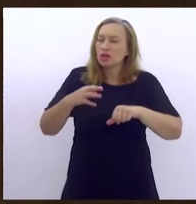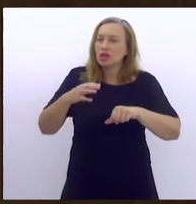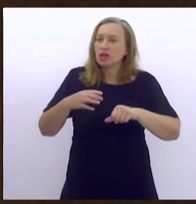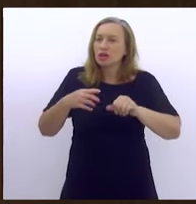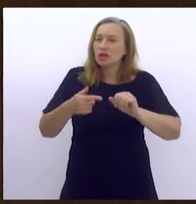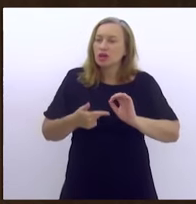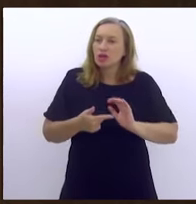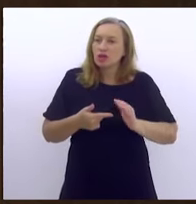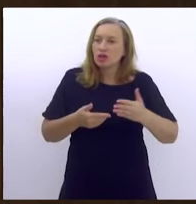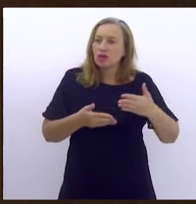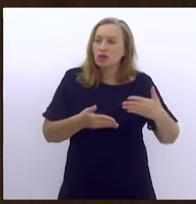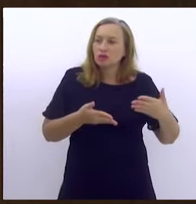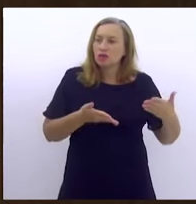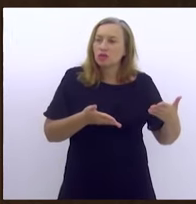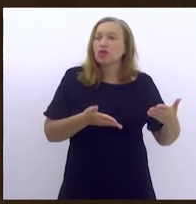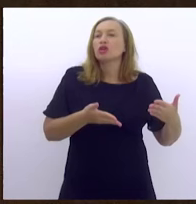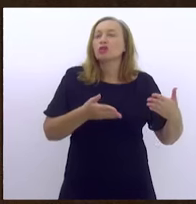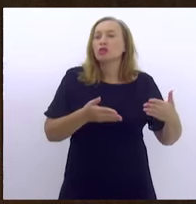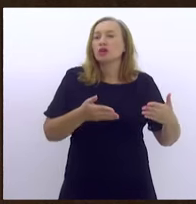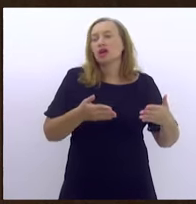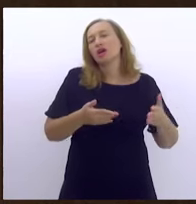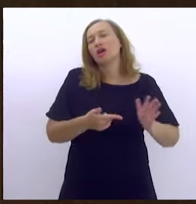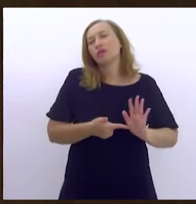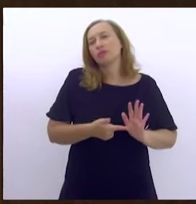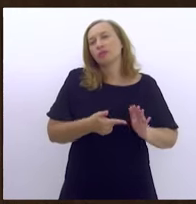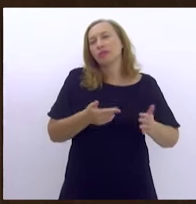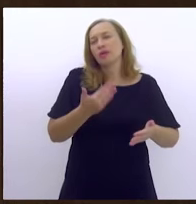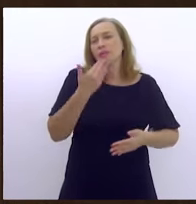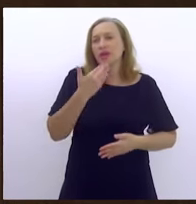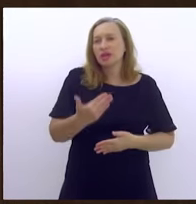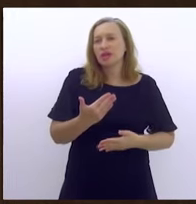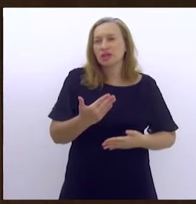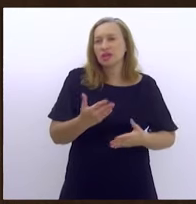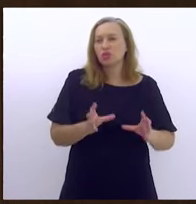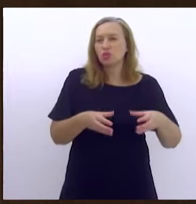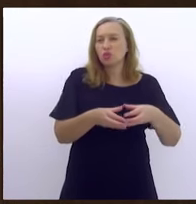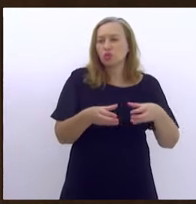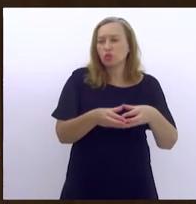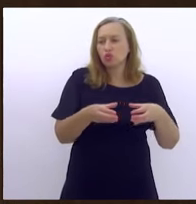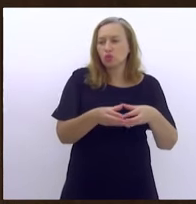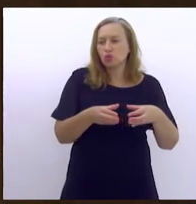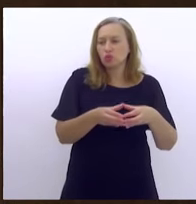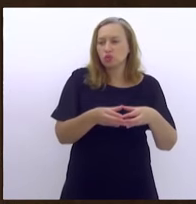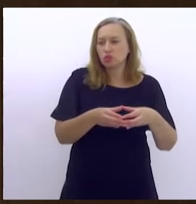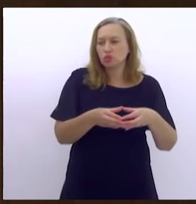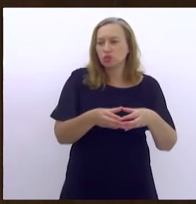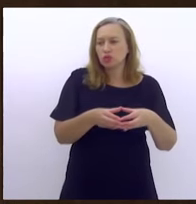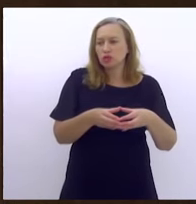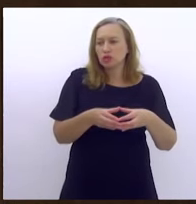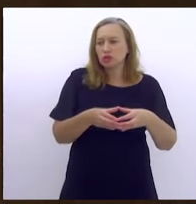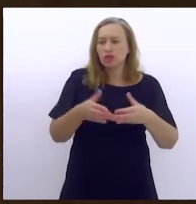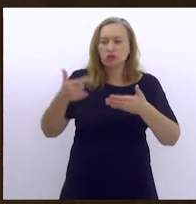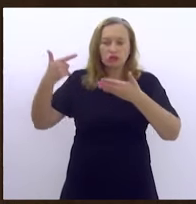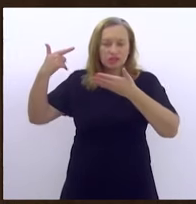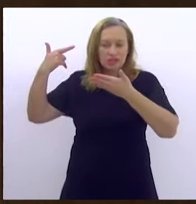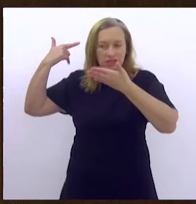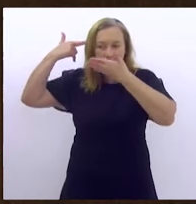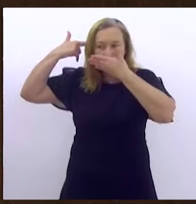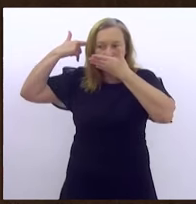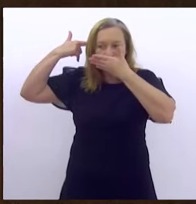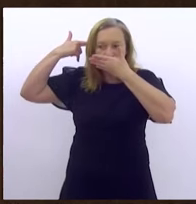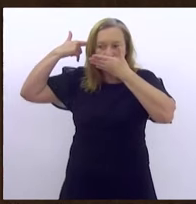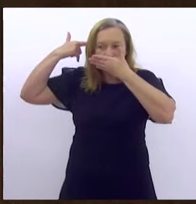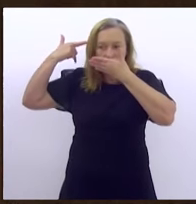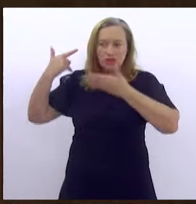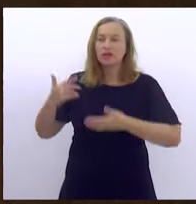a equipe da antissequestro, e com a equipe da delegacia de Macaé, graças